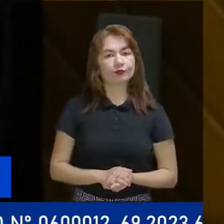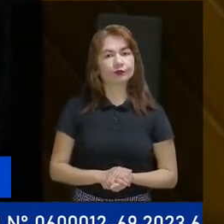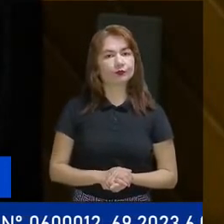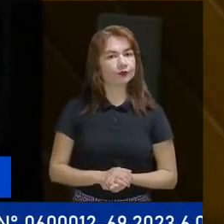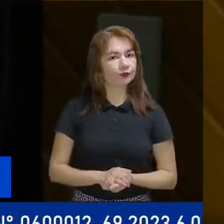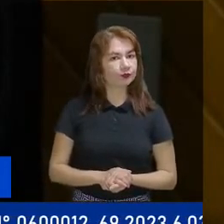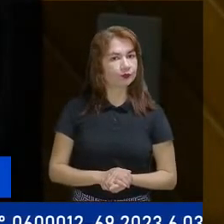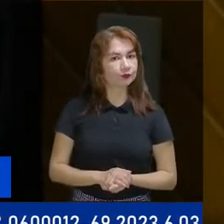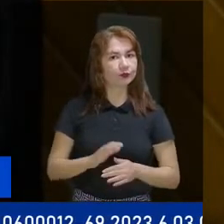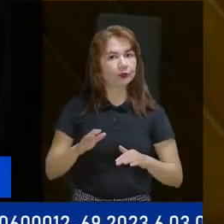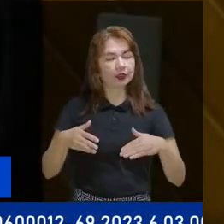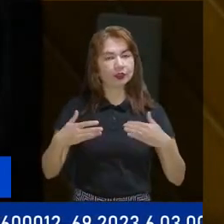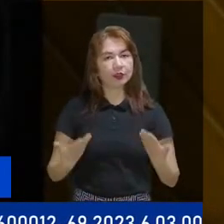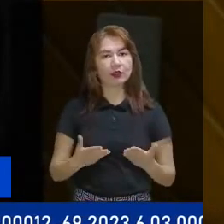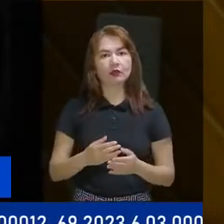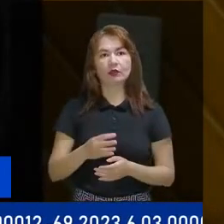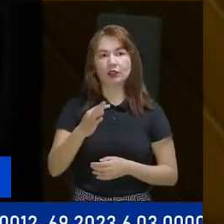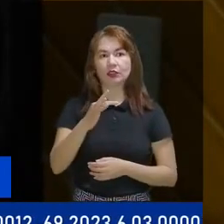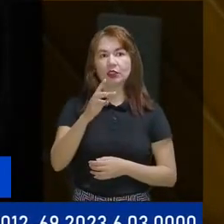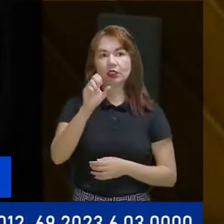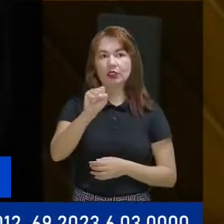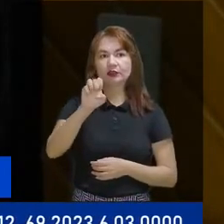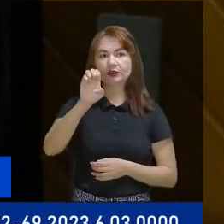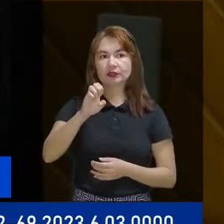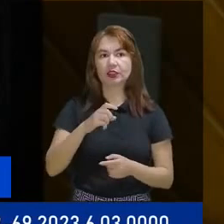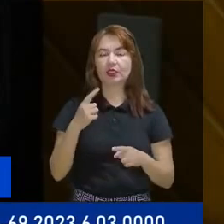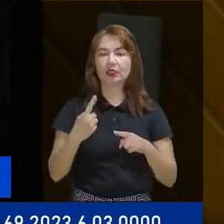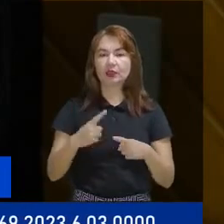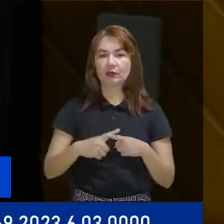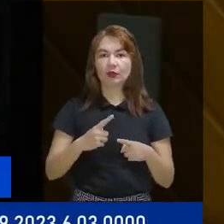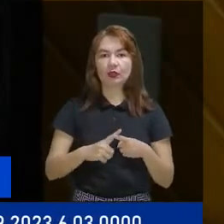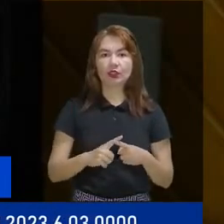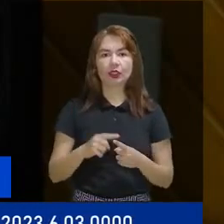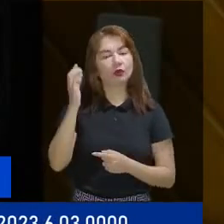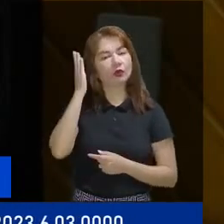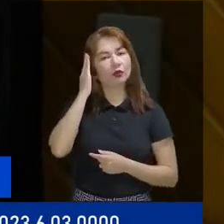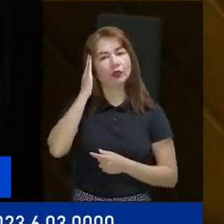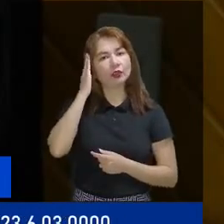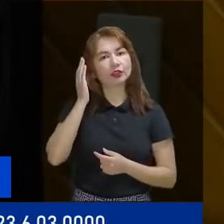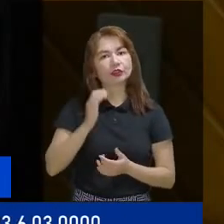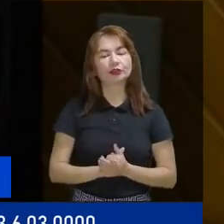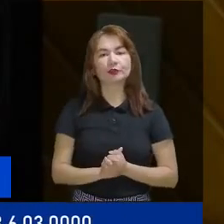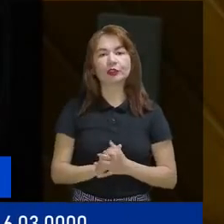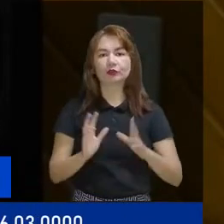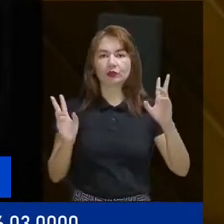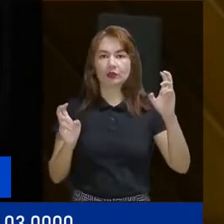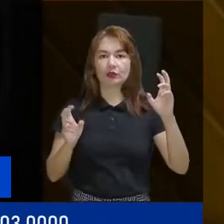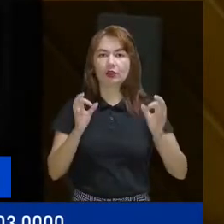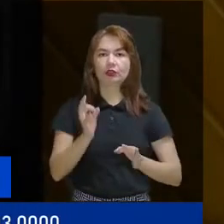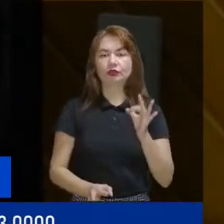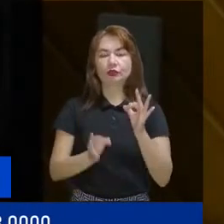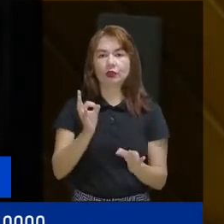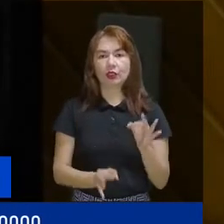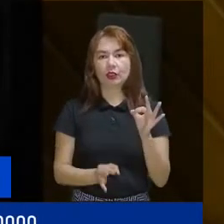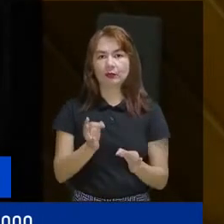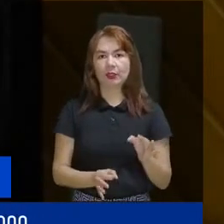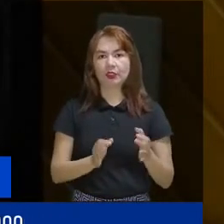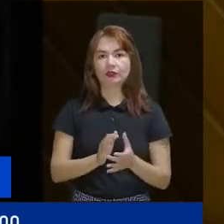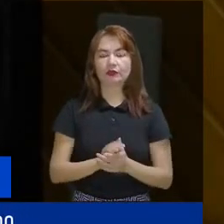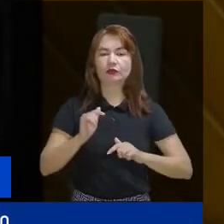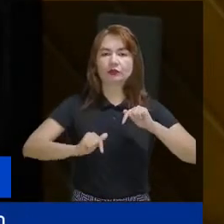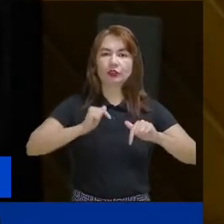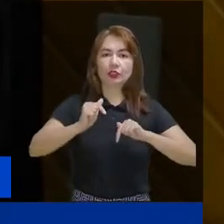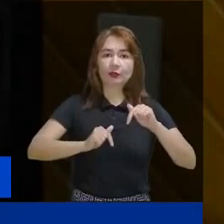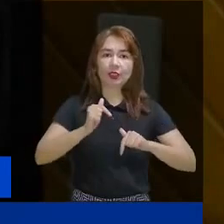sido número sufragado pelo Tribunal Superior Eleitoral, para que exarou o entendimento de que, abre aspas, julgamento conjunto das ações